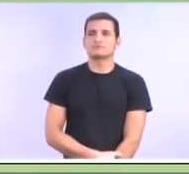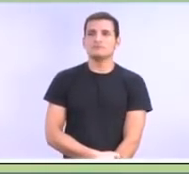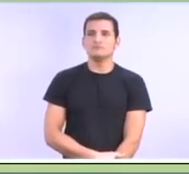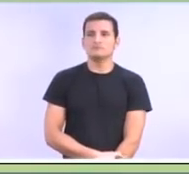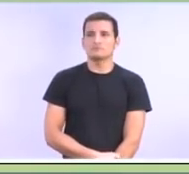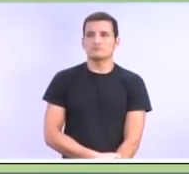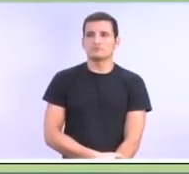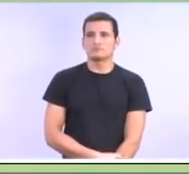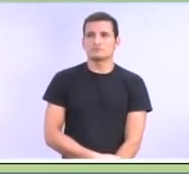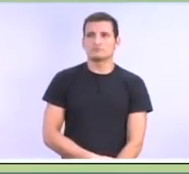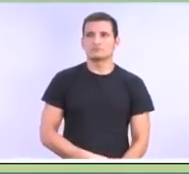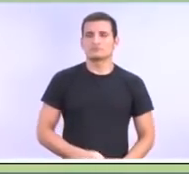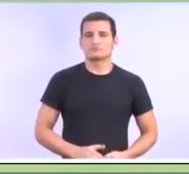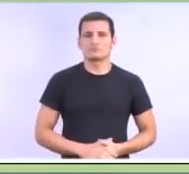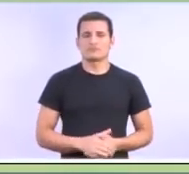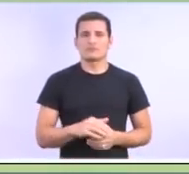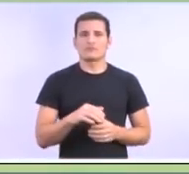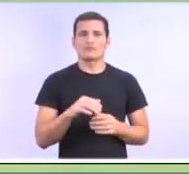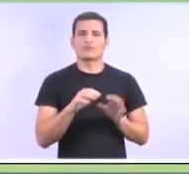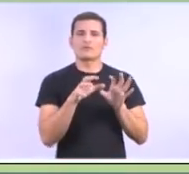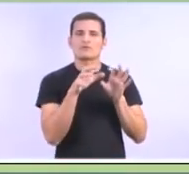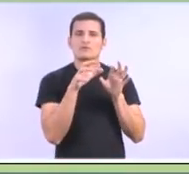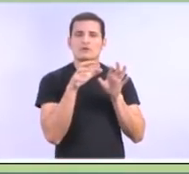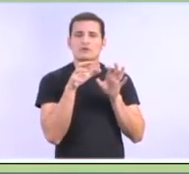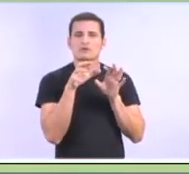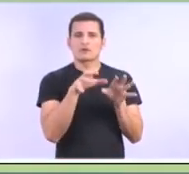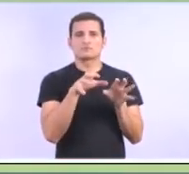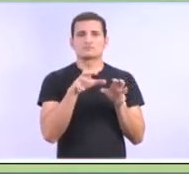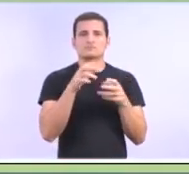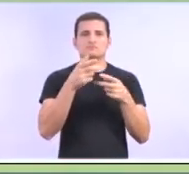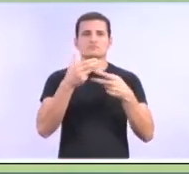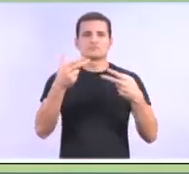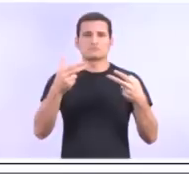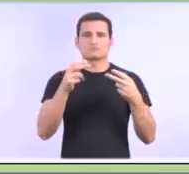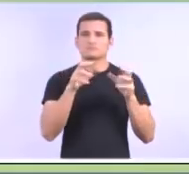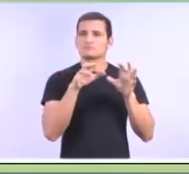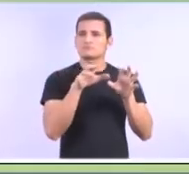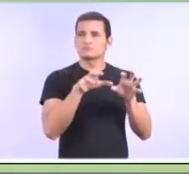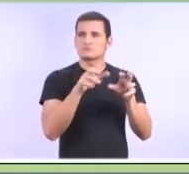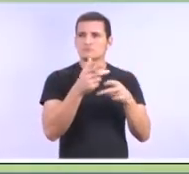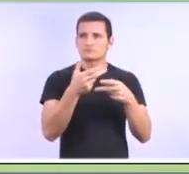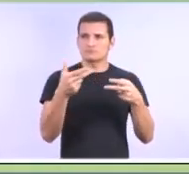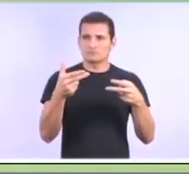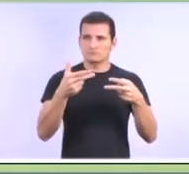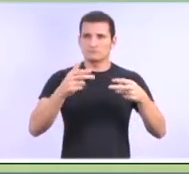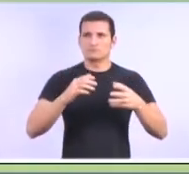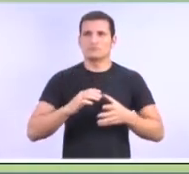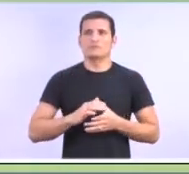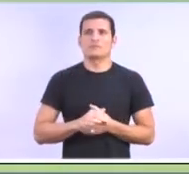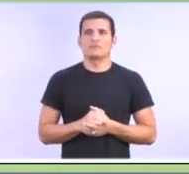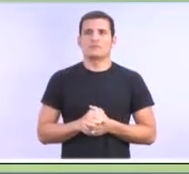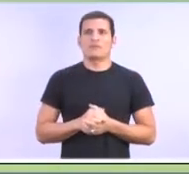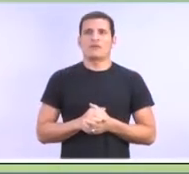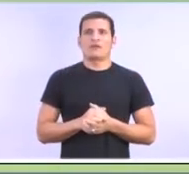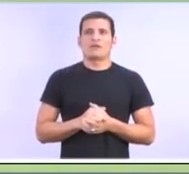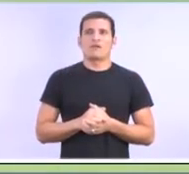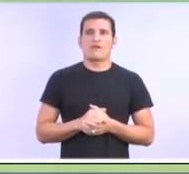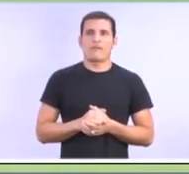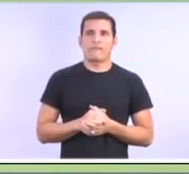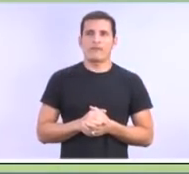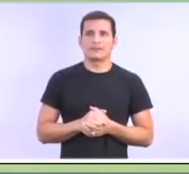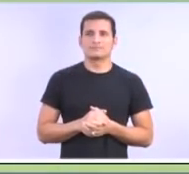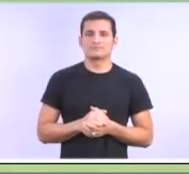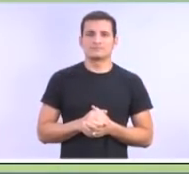Vamos falar das características do objeto. O que seriam as características do objeto? Primeiro, na